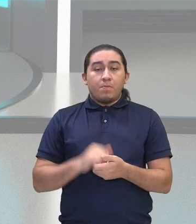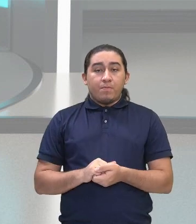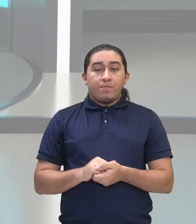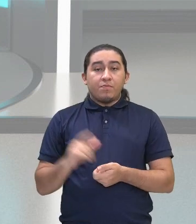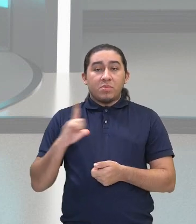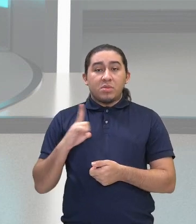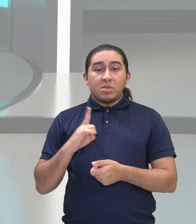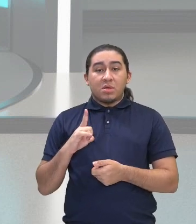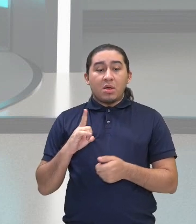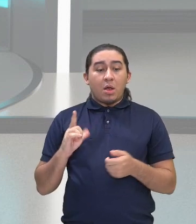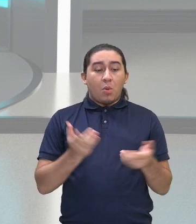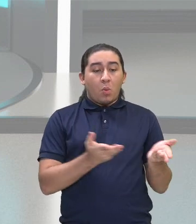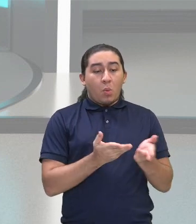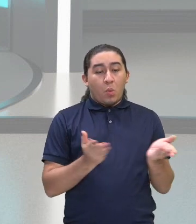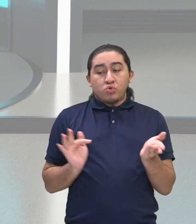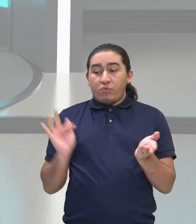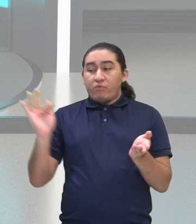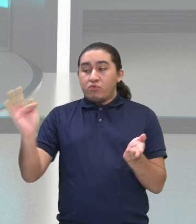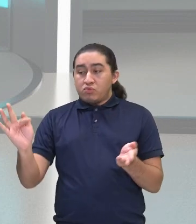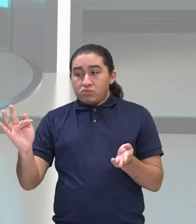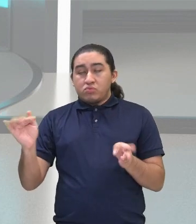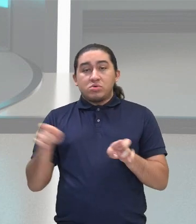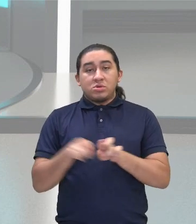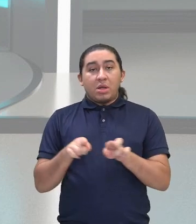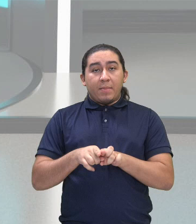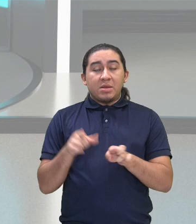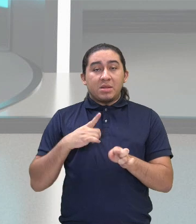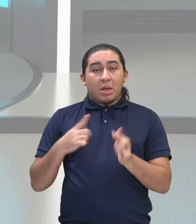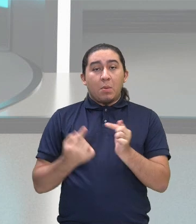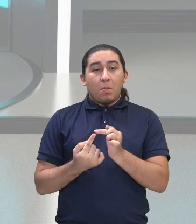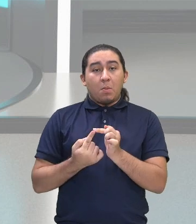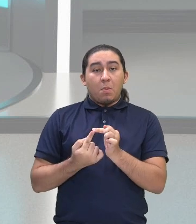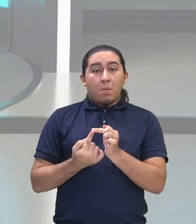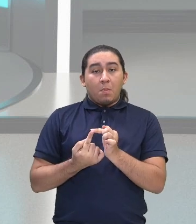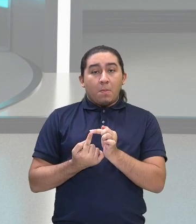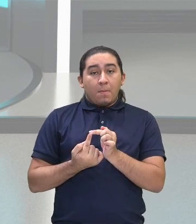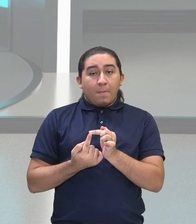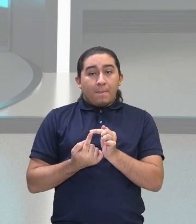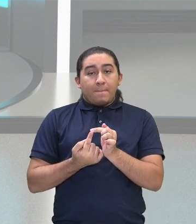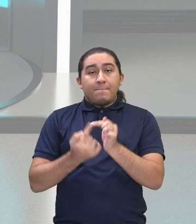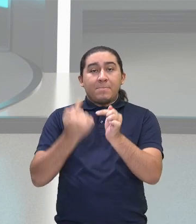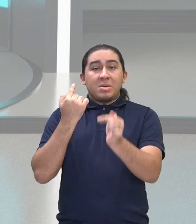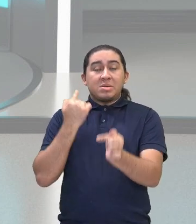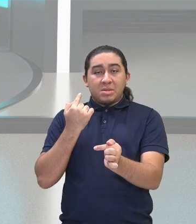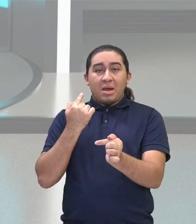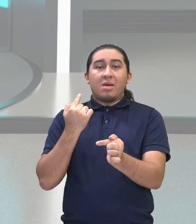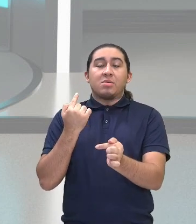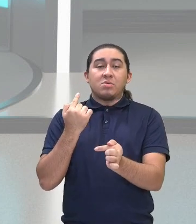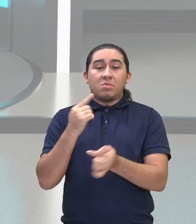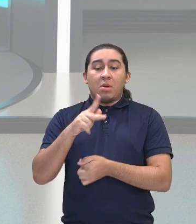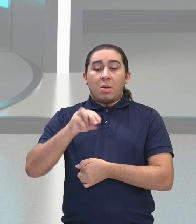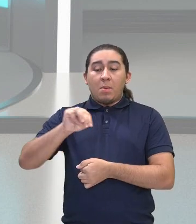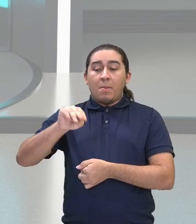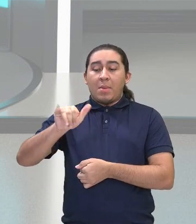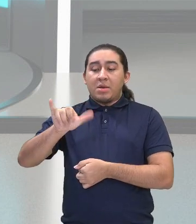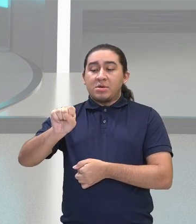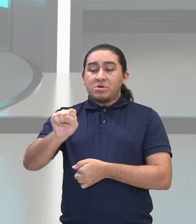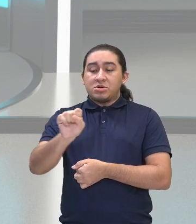presente, ainda tem do pretérito mais que perfeito, né? Que esse cai em desuso. Eu lera,